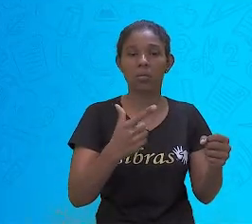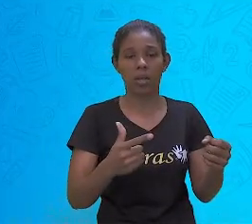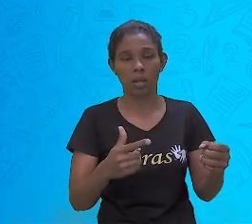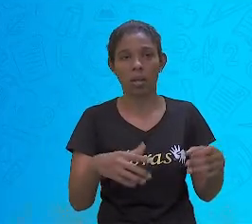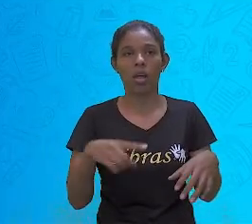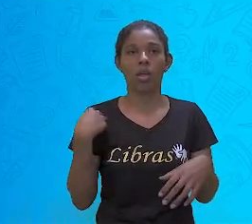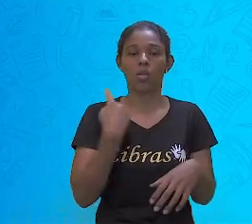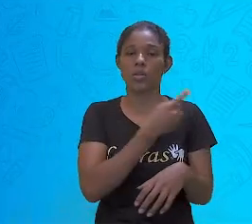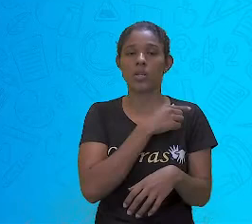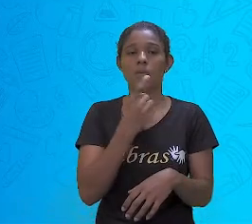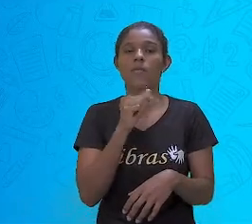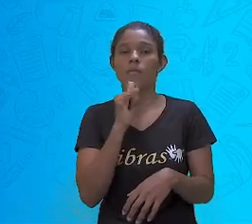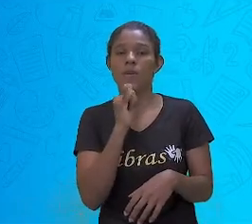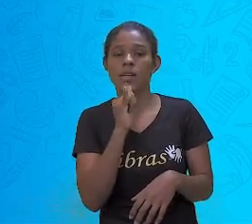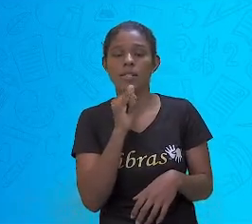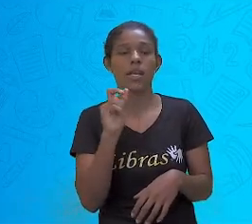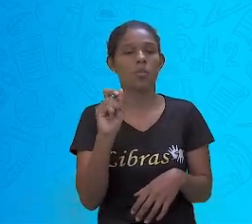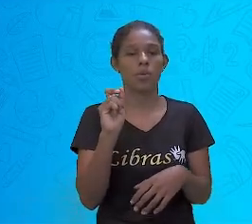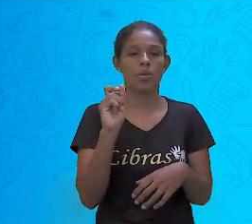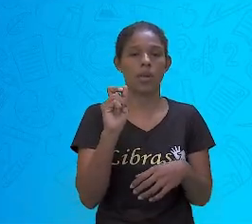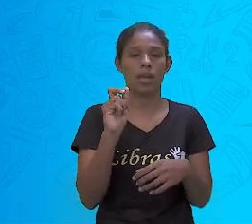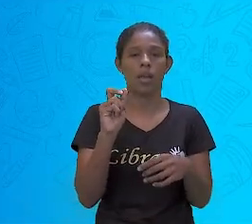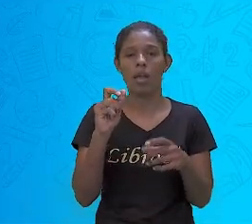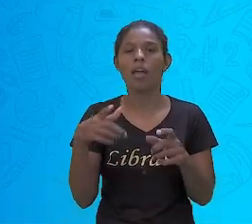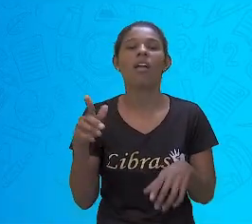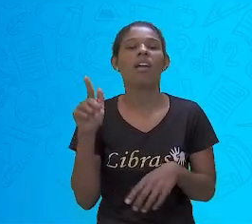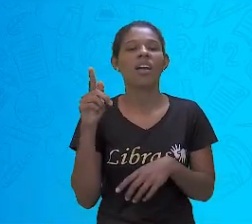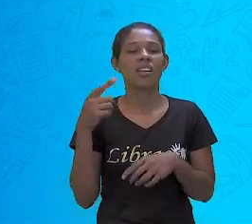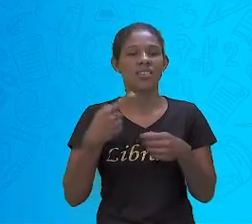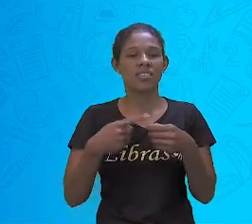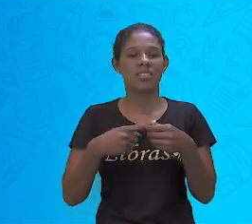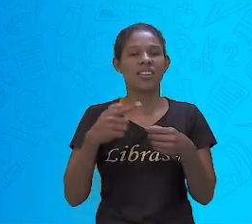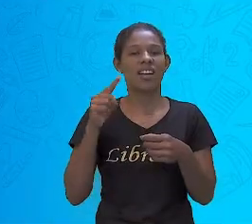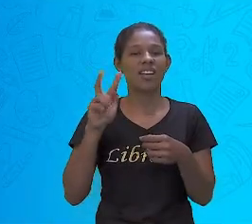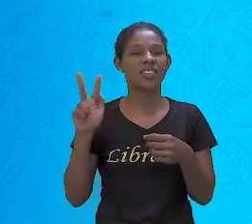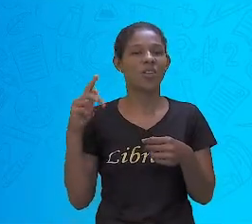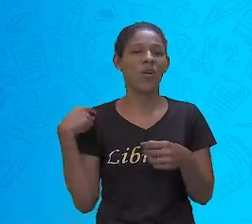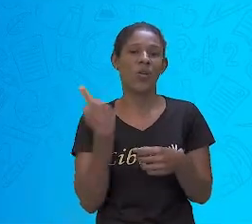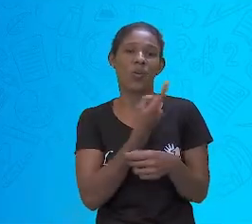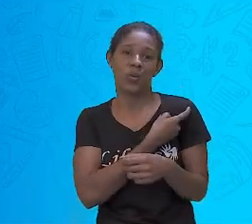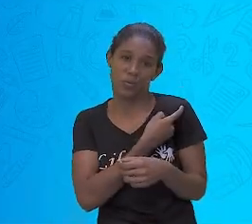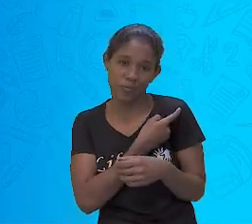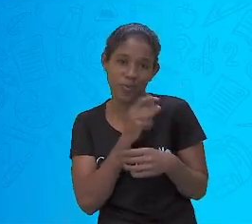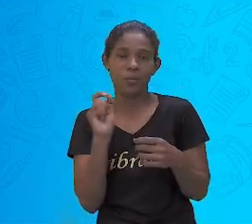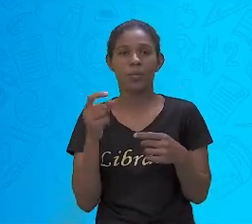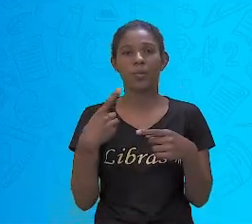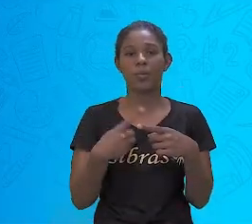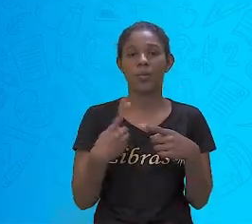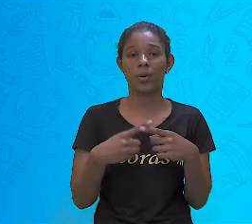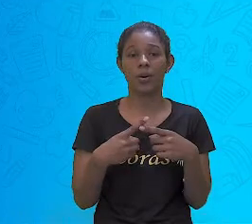Valadares. Ela é um município, né, que é composta pelos distritos, né, que são